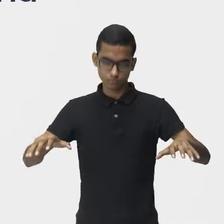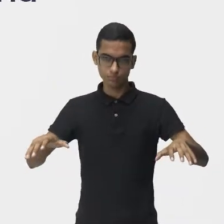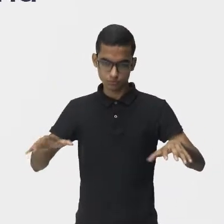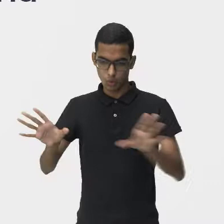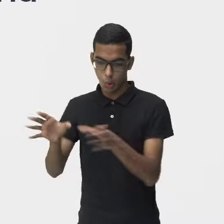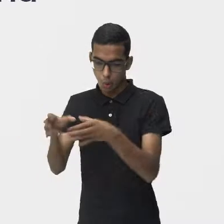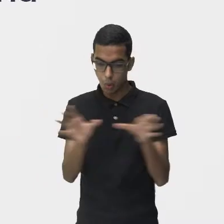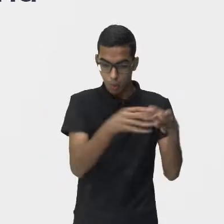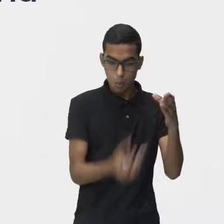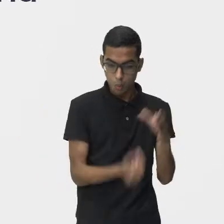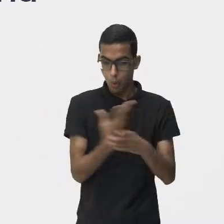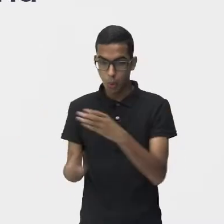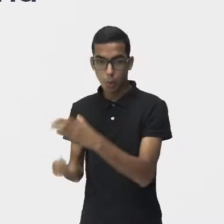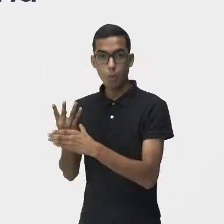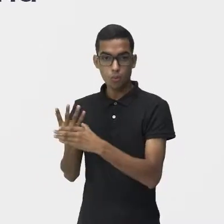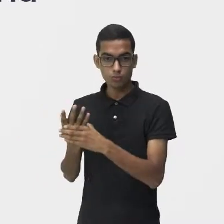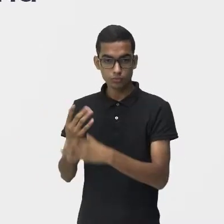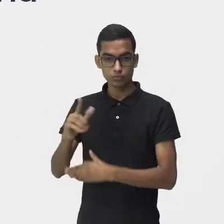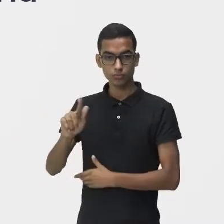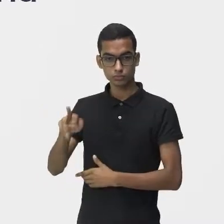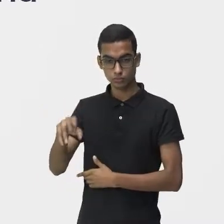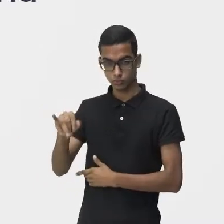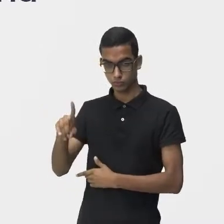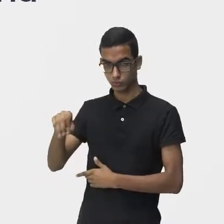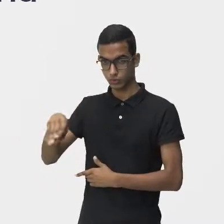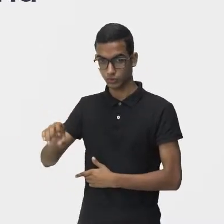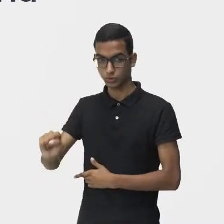na convenção, girondinos e